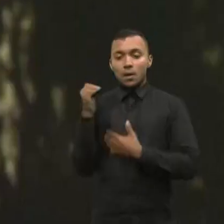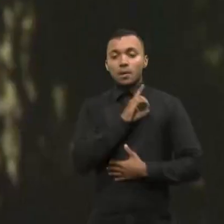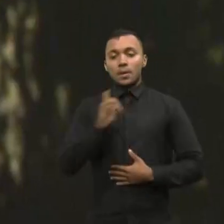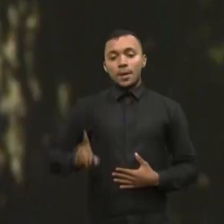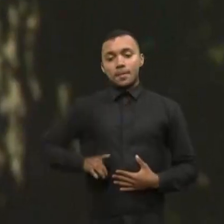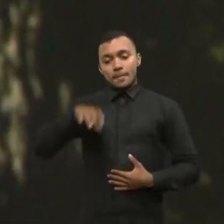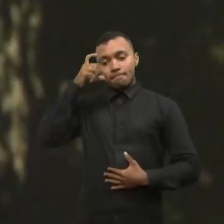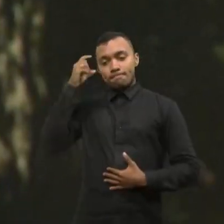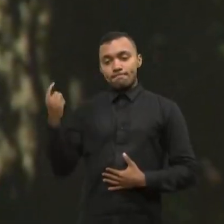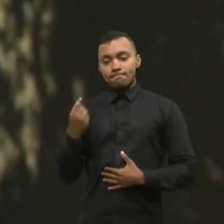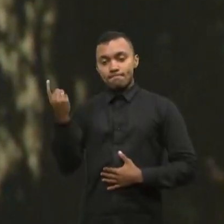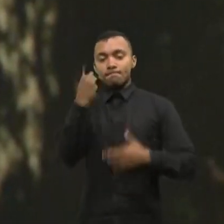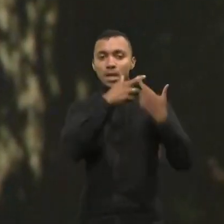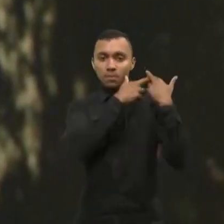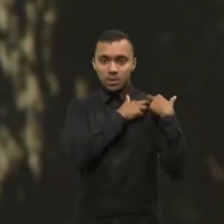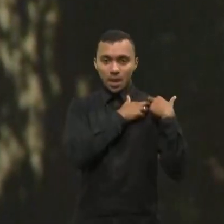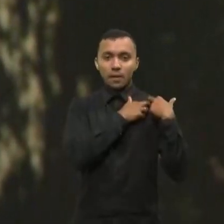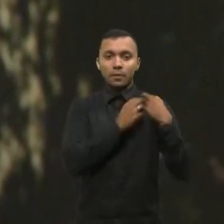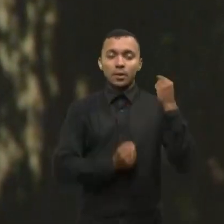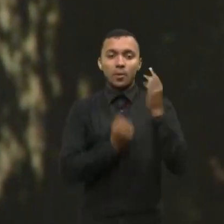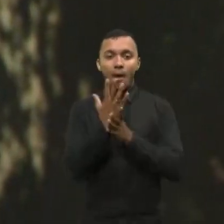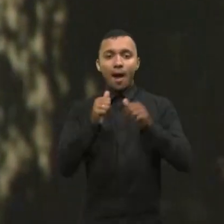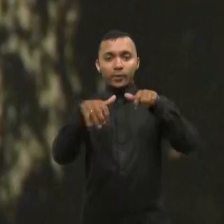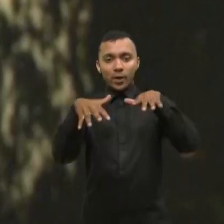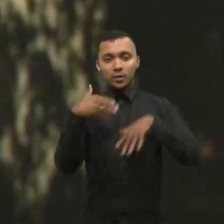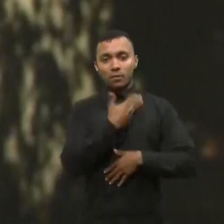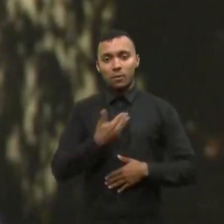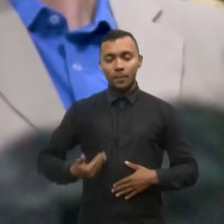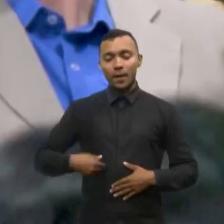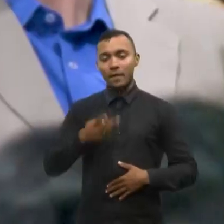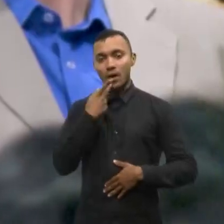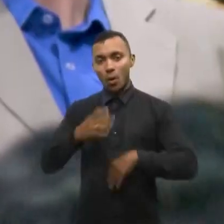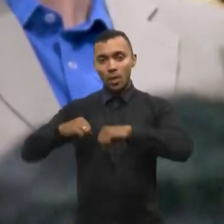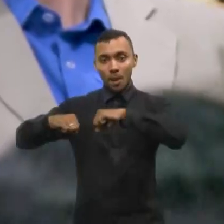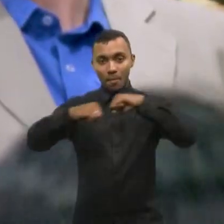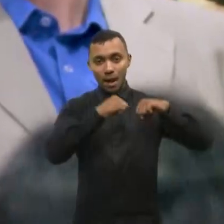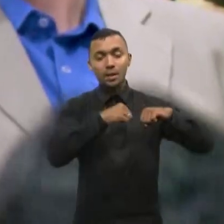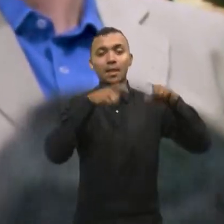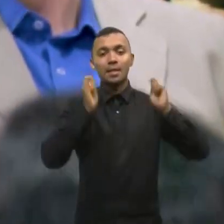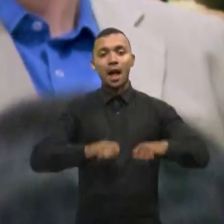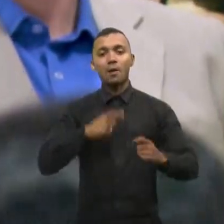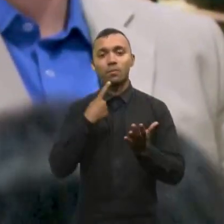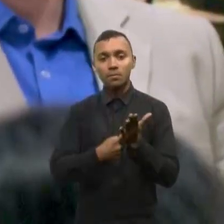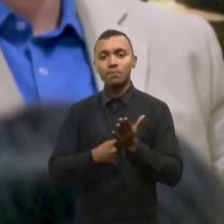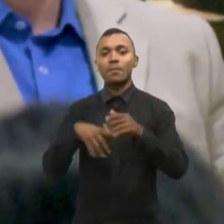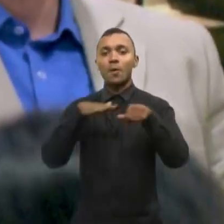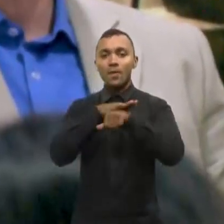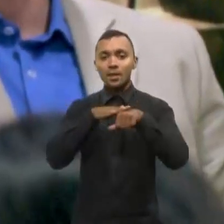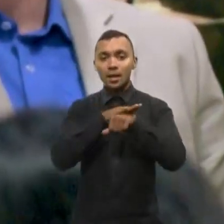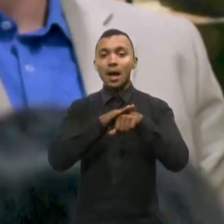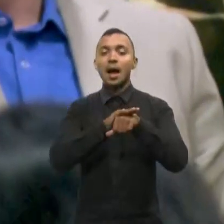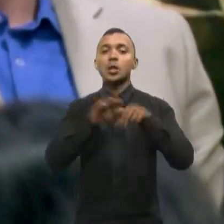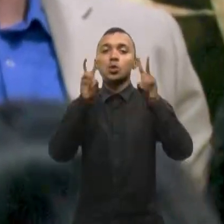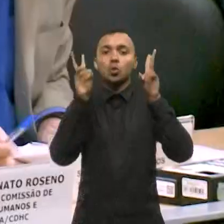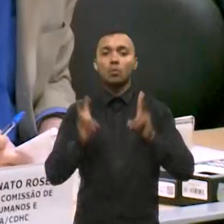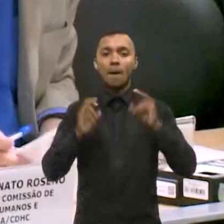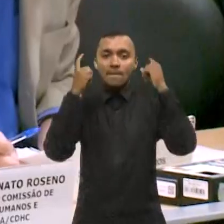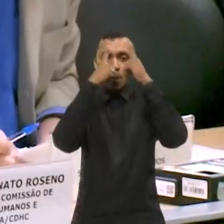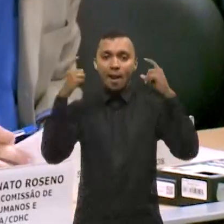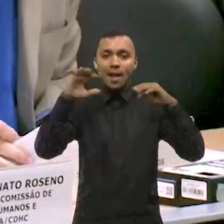Roseno, propositor da audiência, explicou que o debate serviu para discutir, além da violência nas escolas,